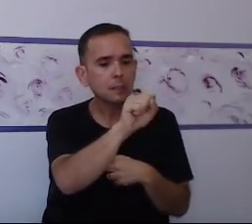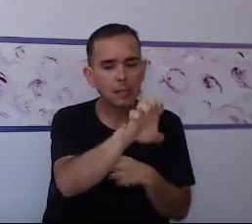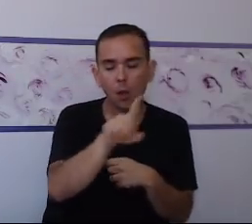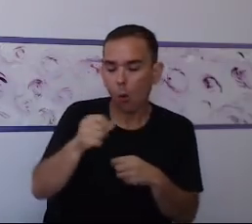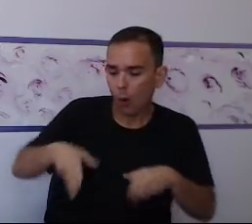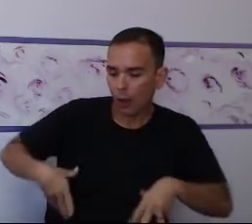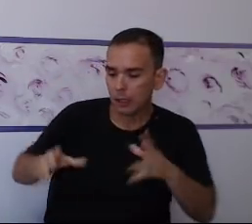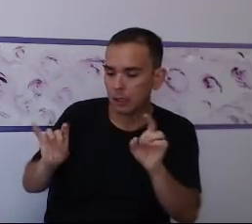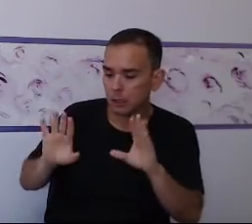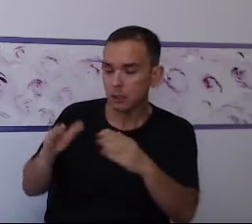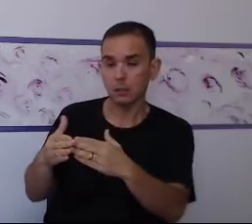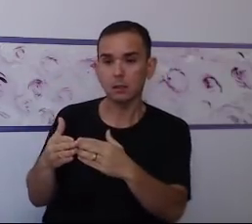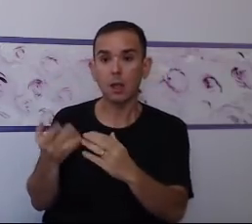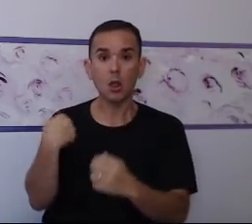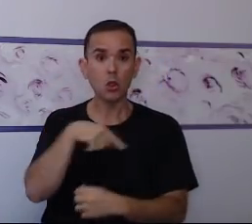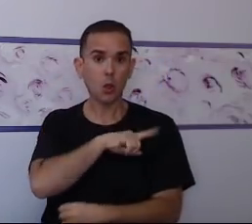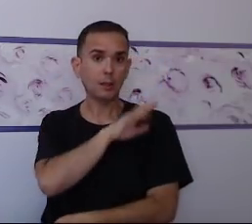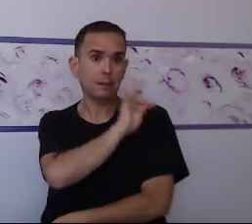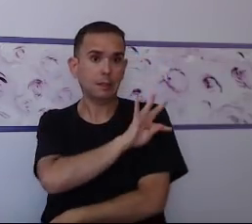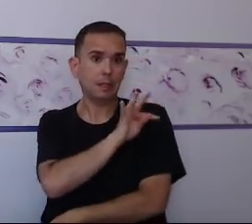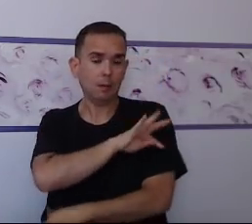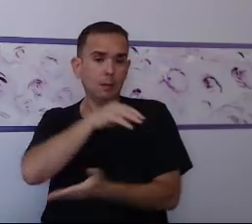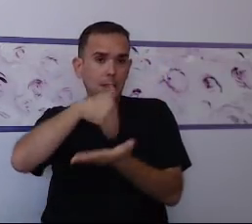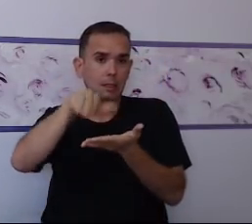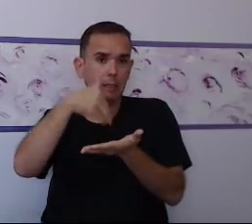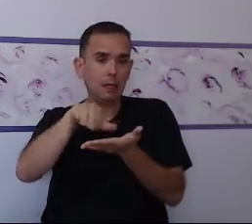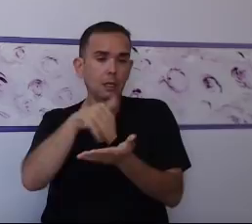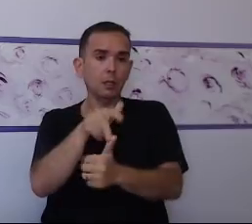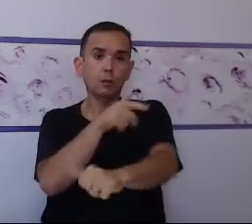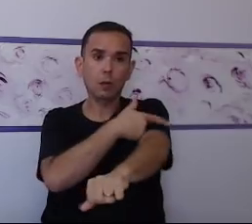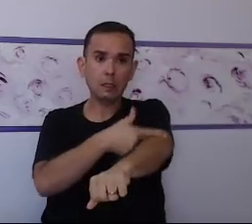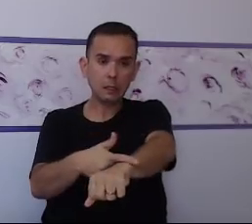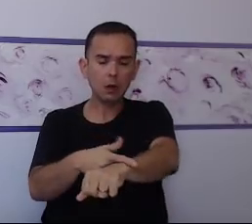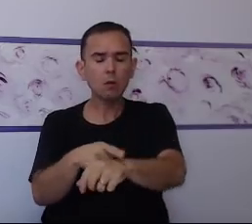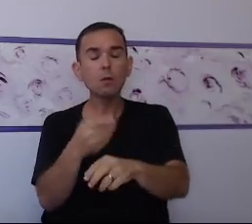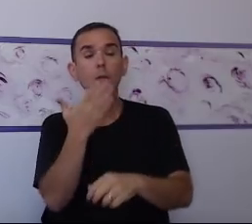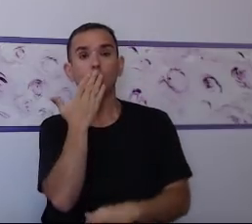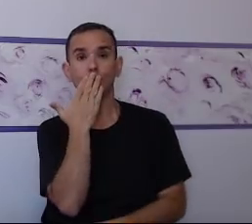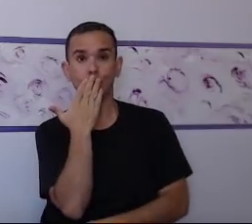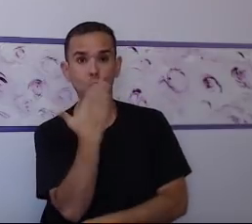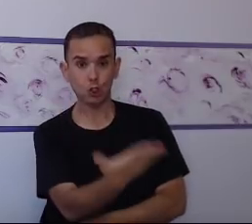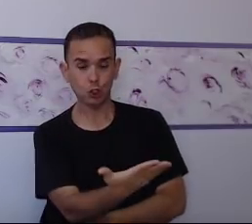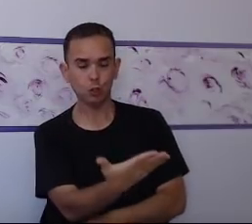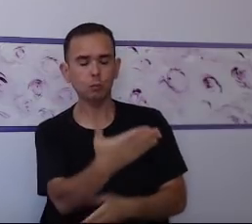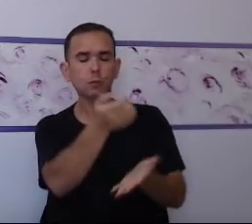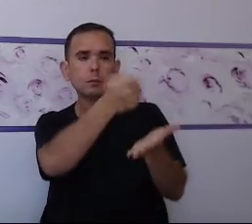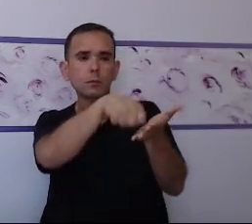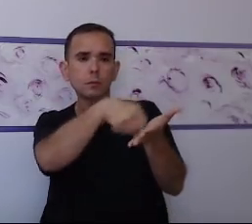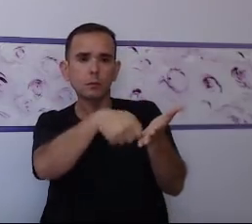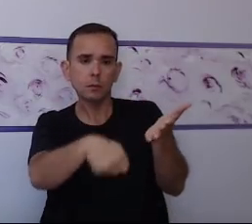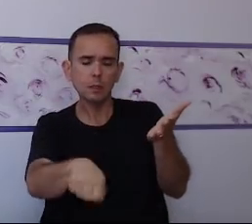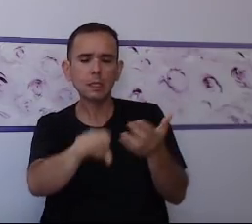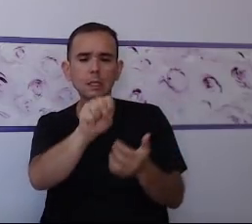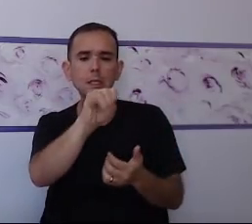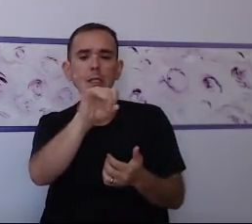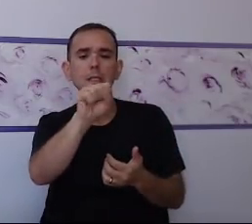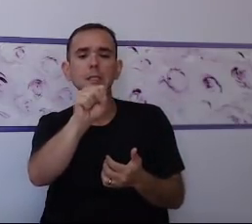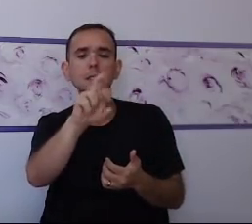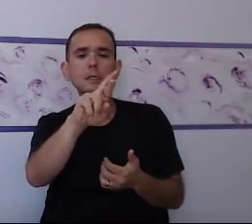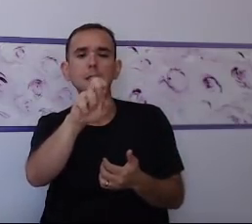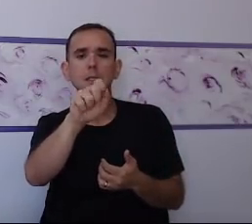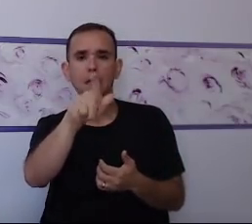específica. Nós mesmos, enquanto técnicas da Secretaria de Educação, fazemos uma solicitação via CISREG, que é tudo regulado,